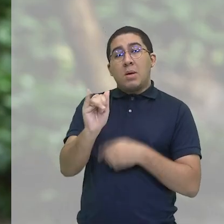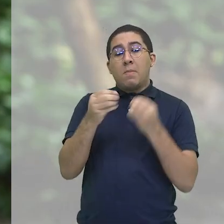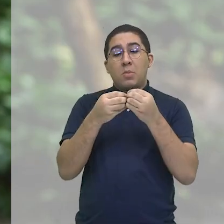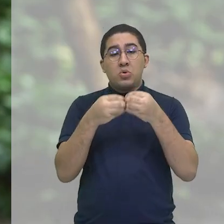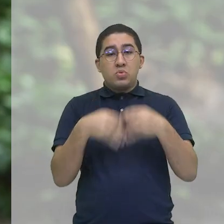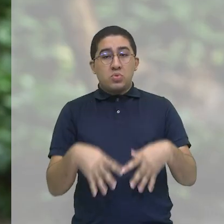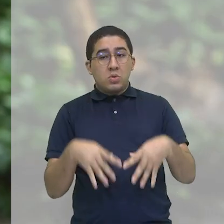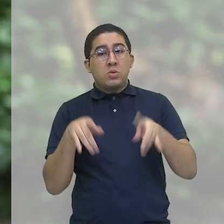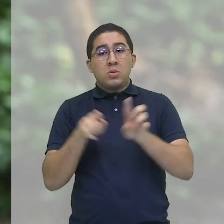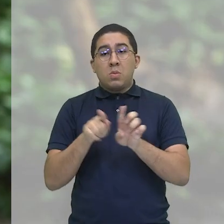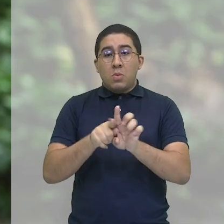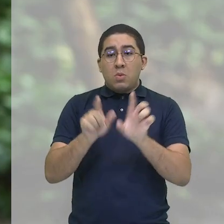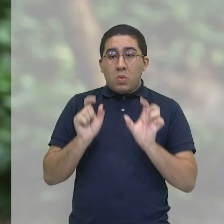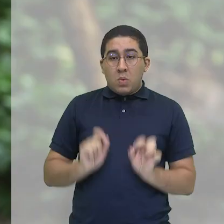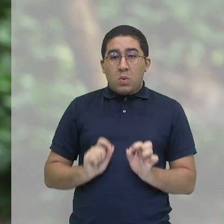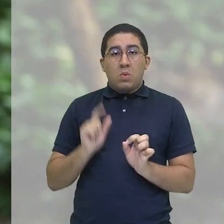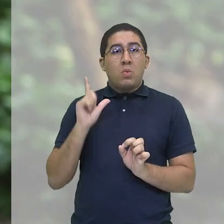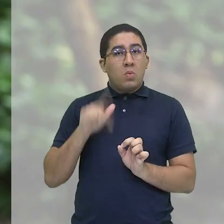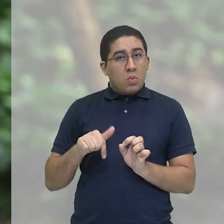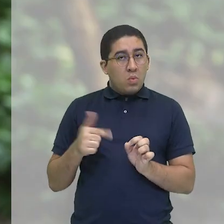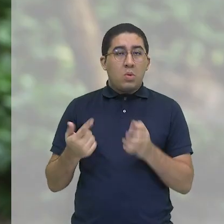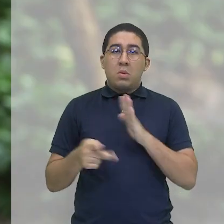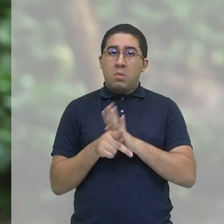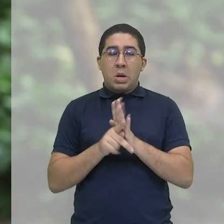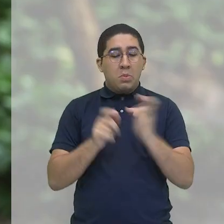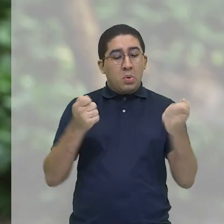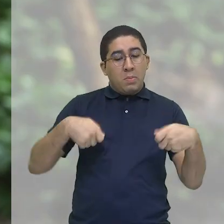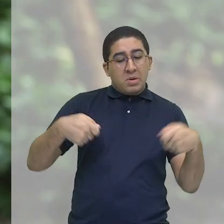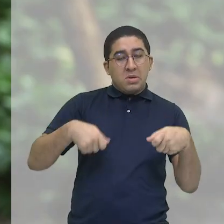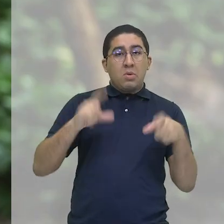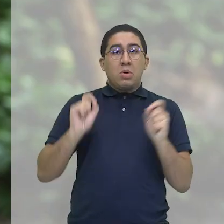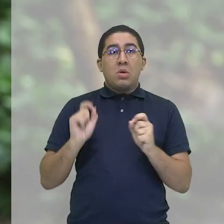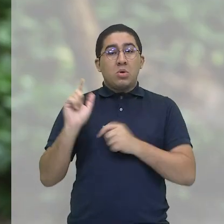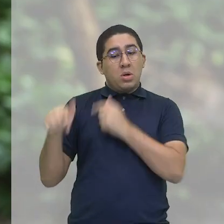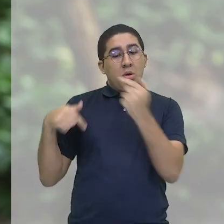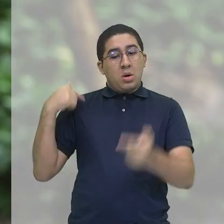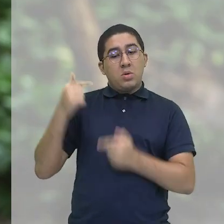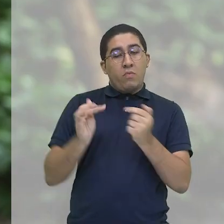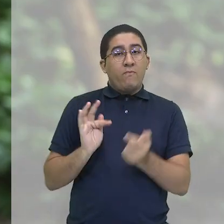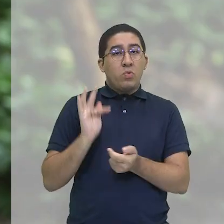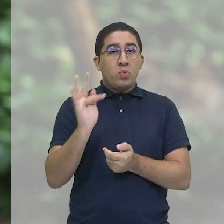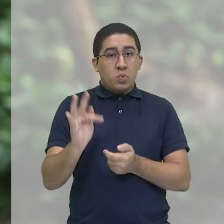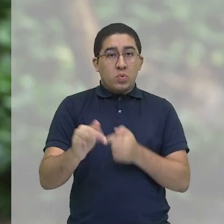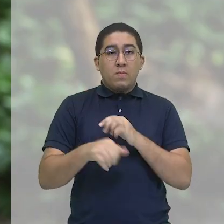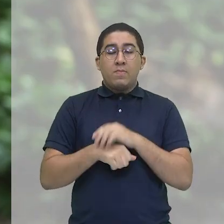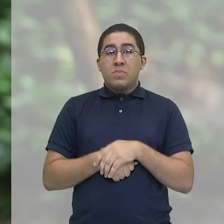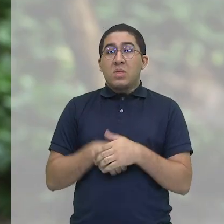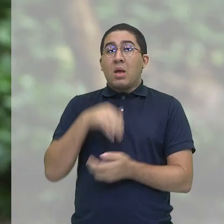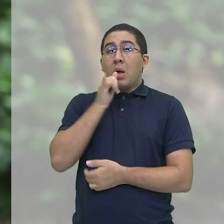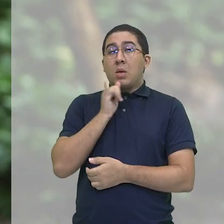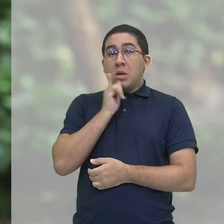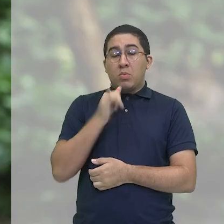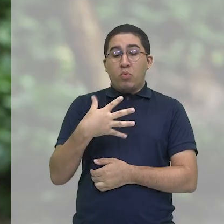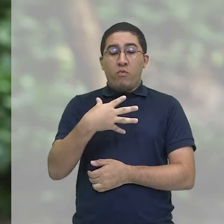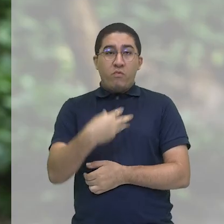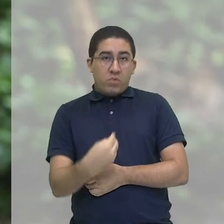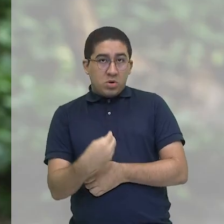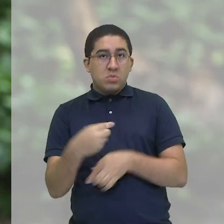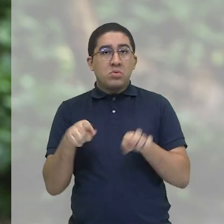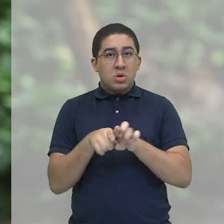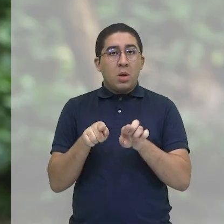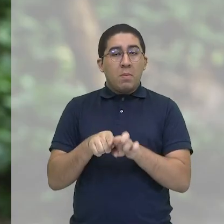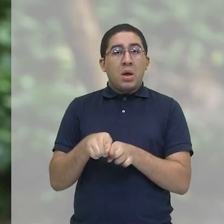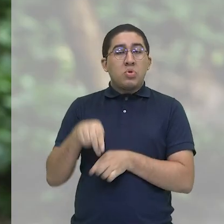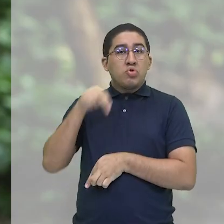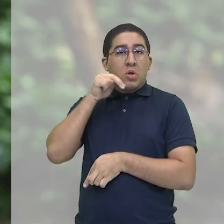comprometer também o atendimento das necessidades das gerações futuras. Por exemplo, nossos filhos e os nossos netos, né, que